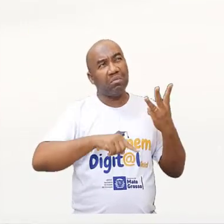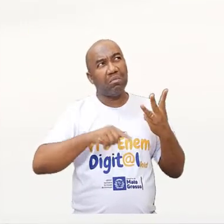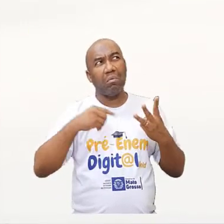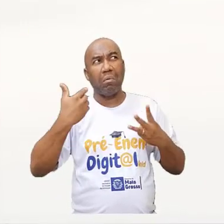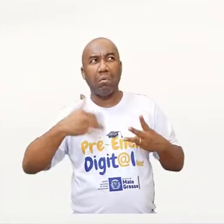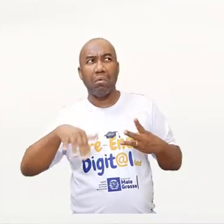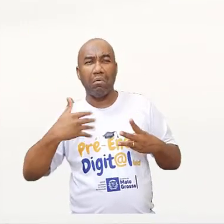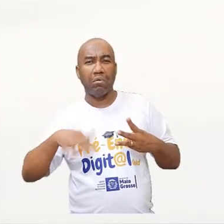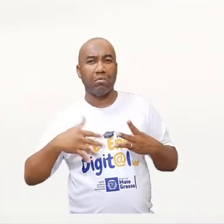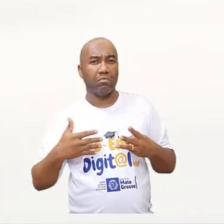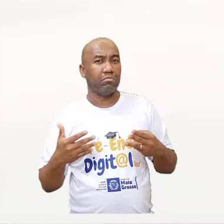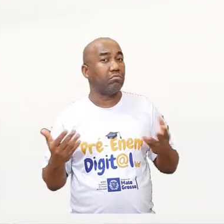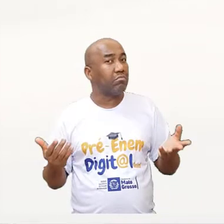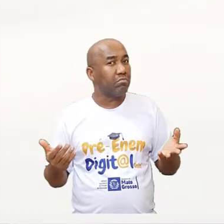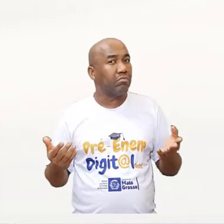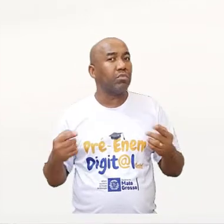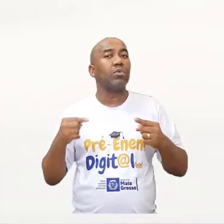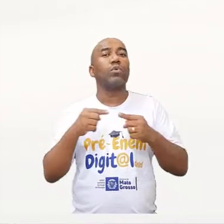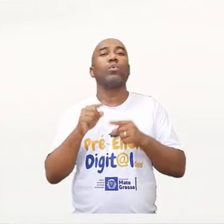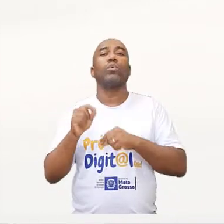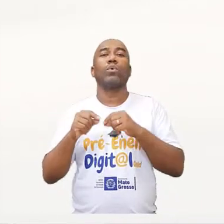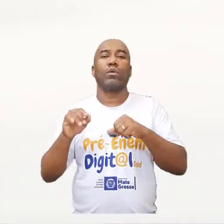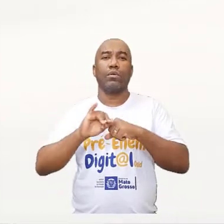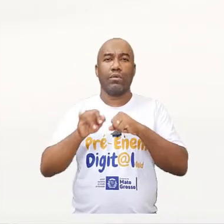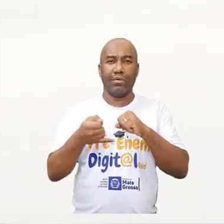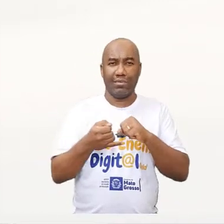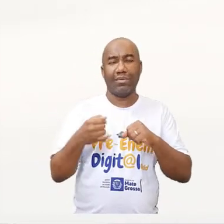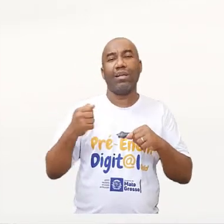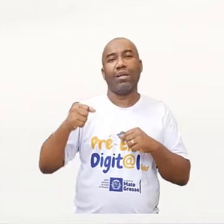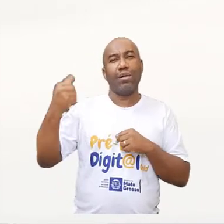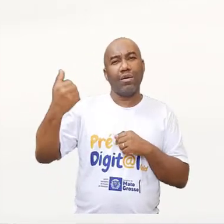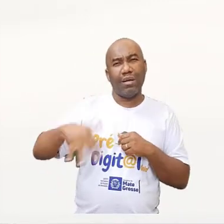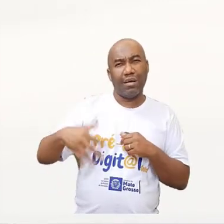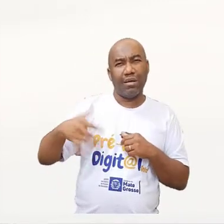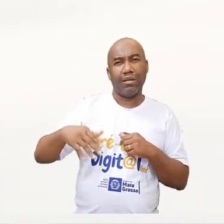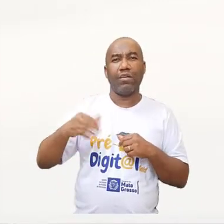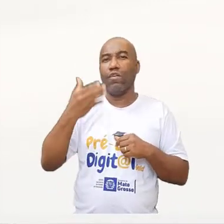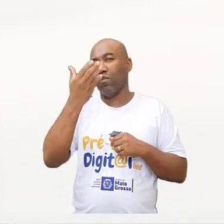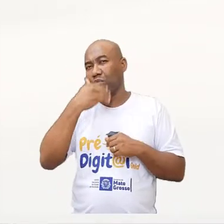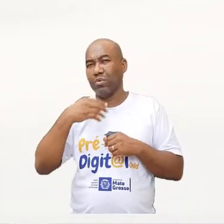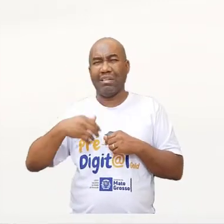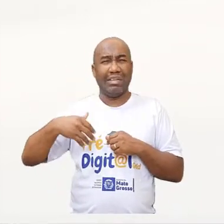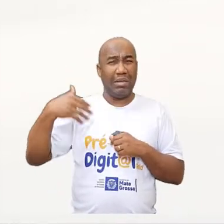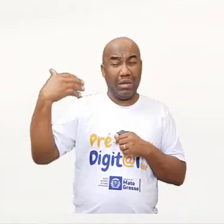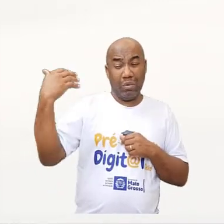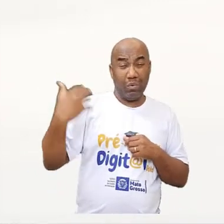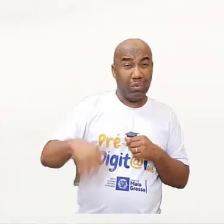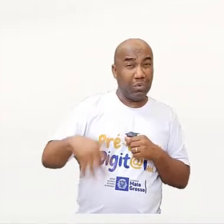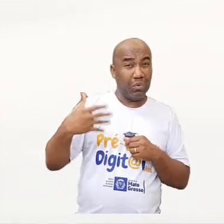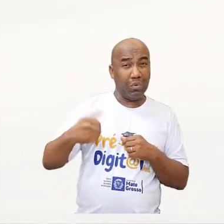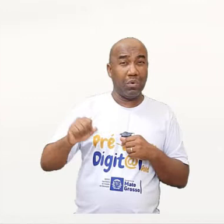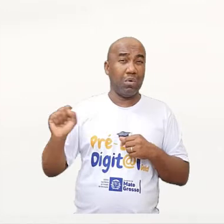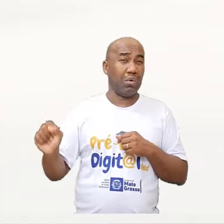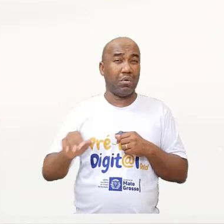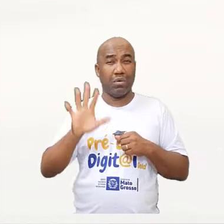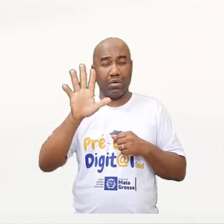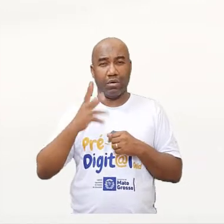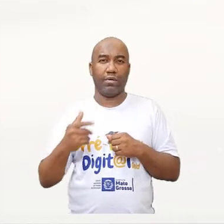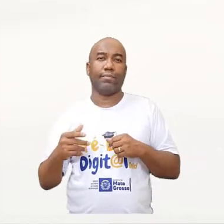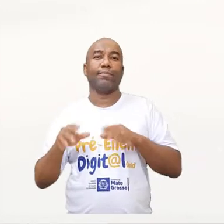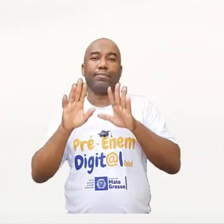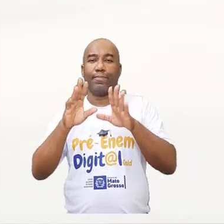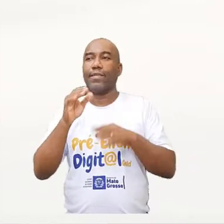um adjetivo da fruta ser cara. Agora, quando eu falo, eu não